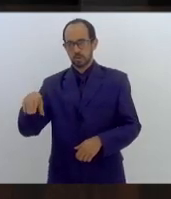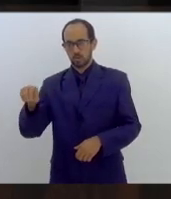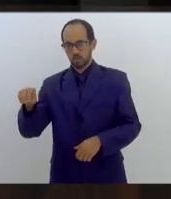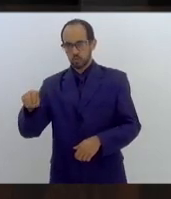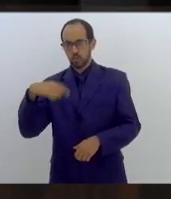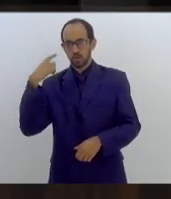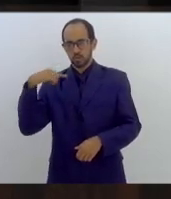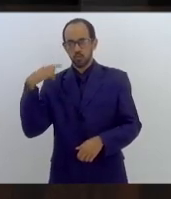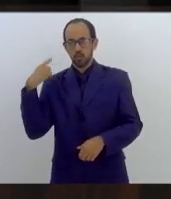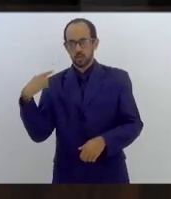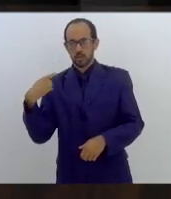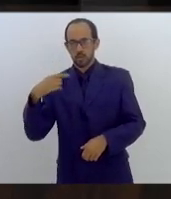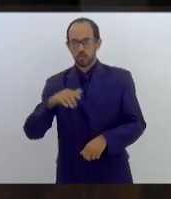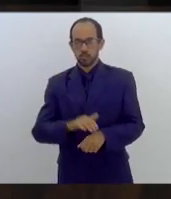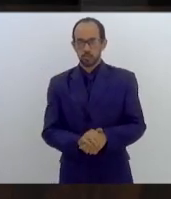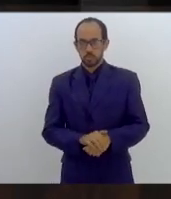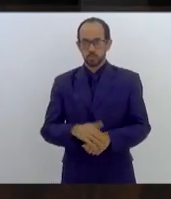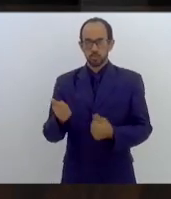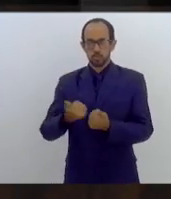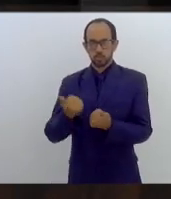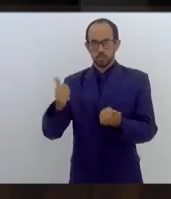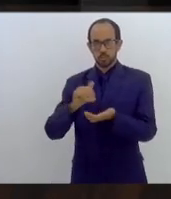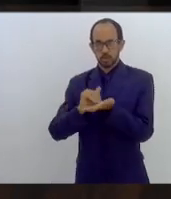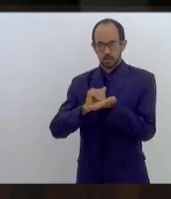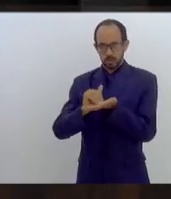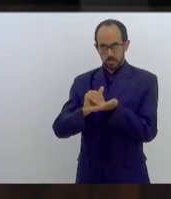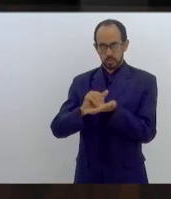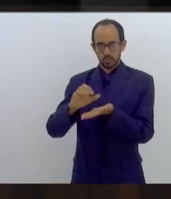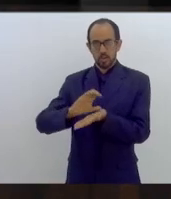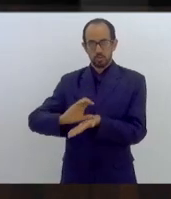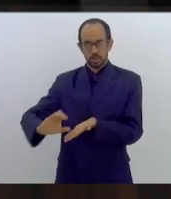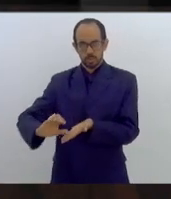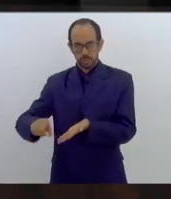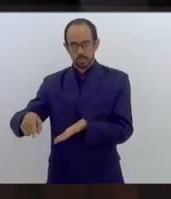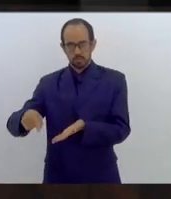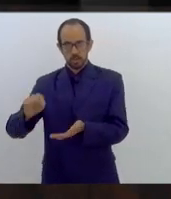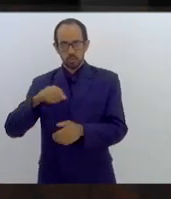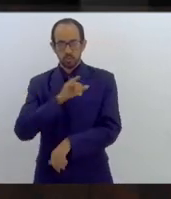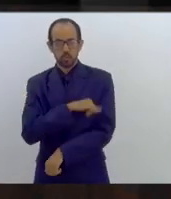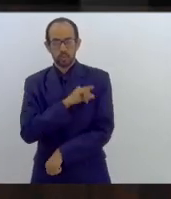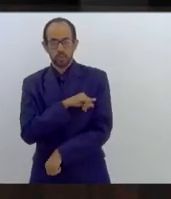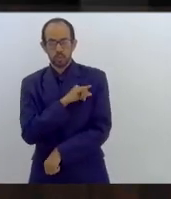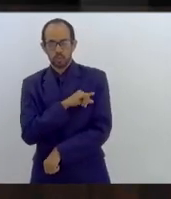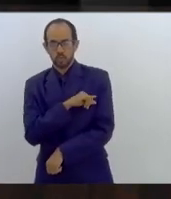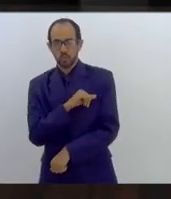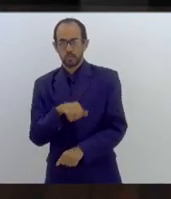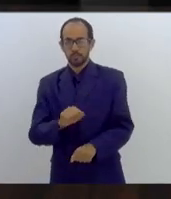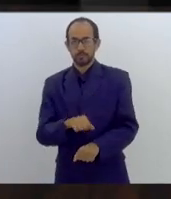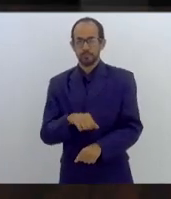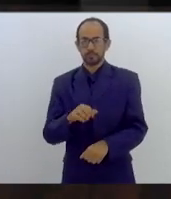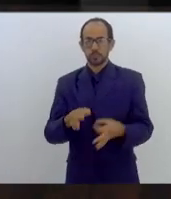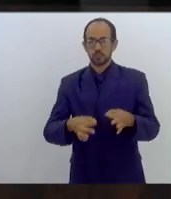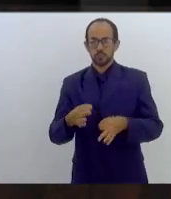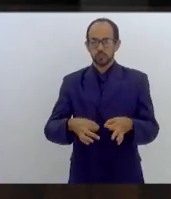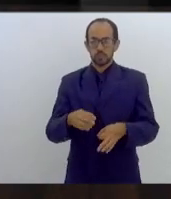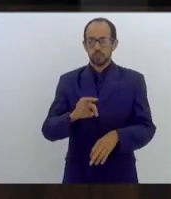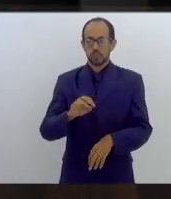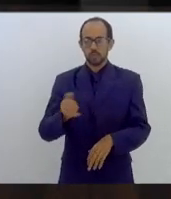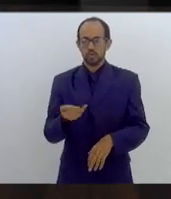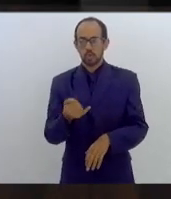advogado Leonardo Pinto, subsecretário de Agricultura, Pecuária e Abastecimento do Estado do Rio de Janeiro, Guilherme Savino, analista judiciário do